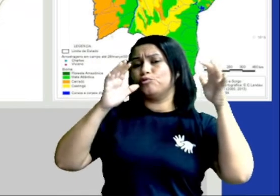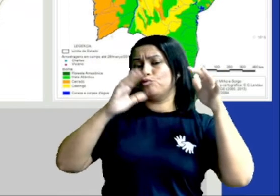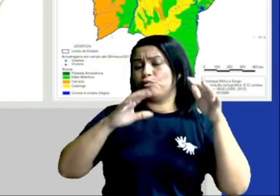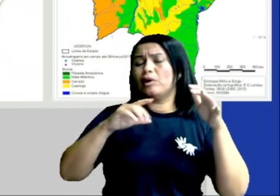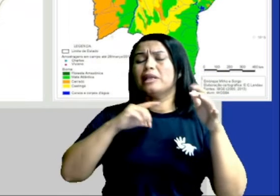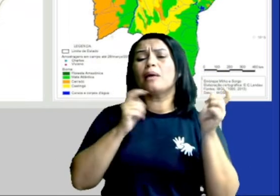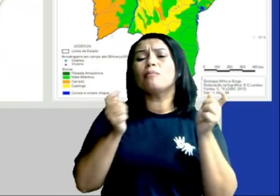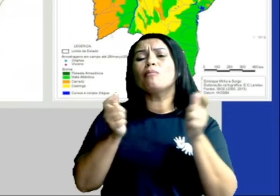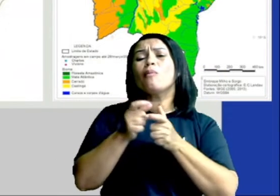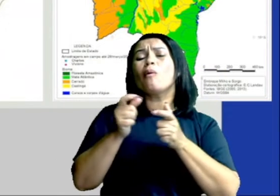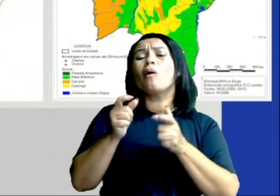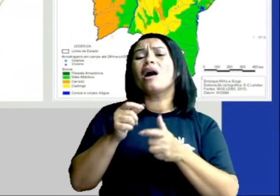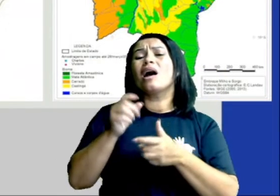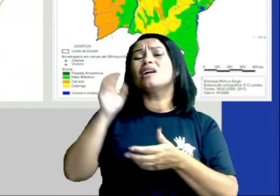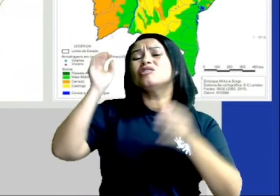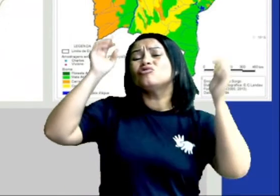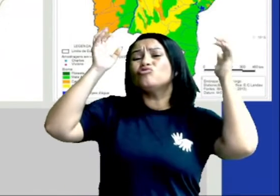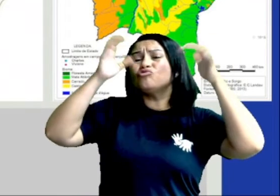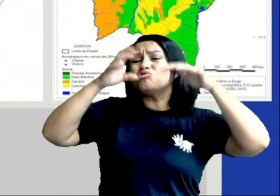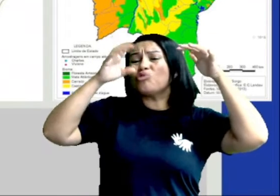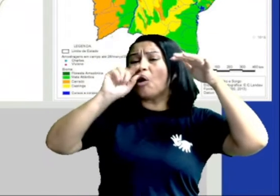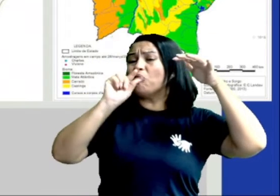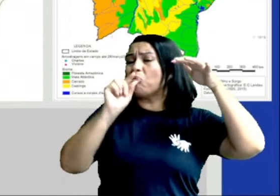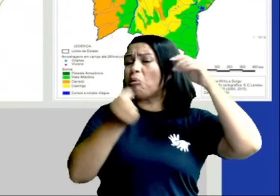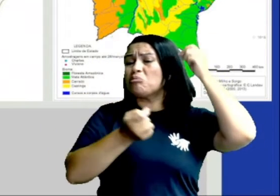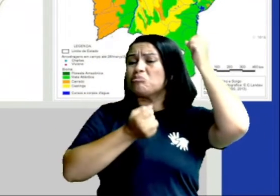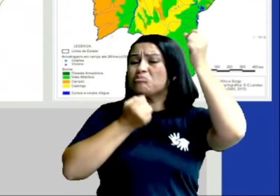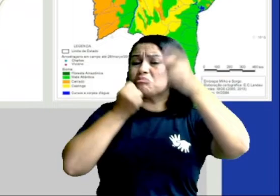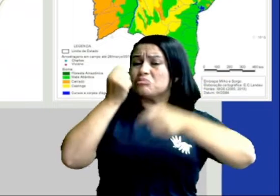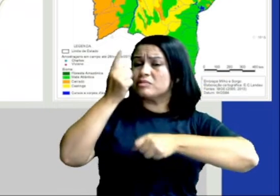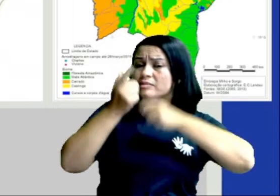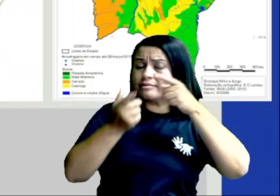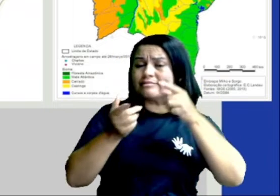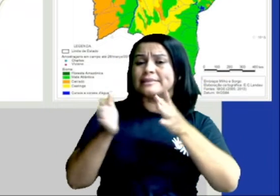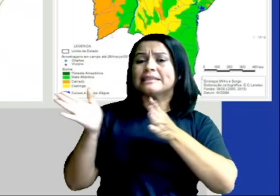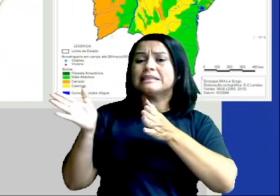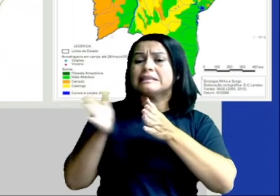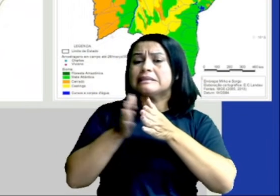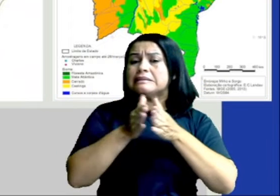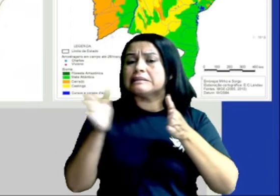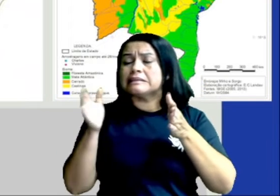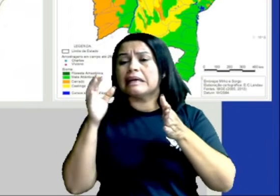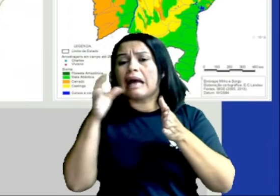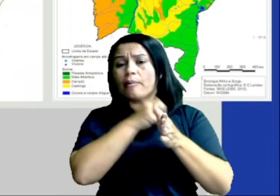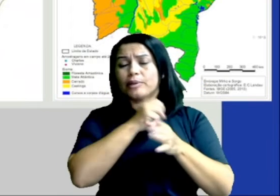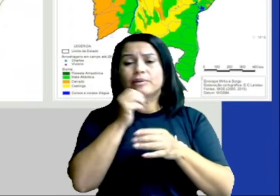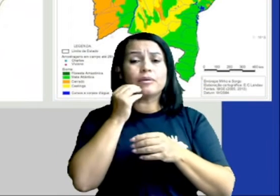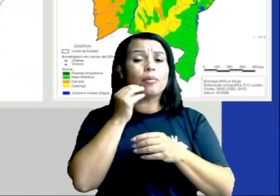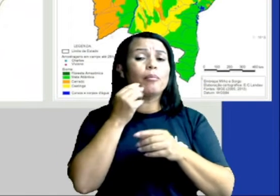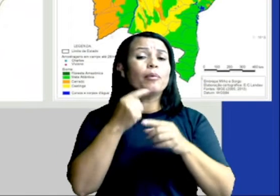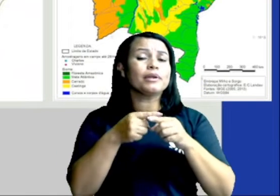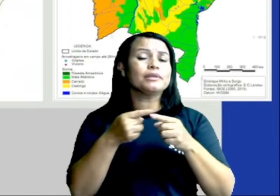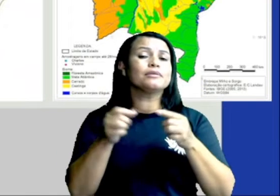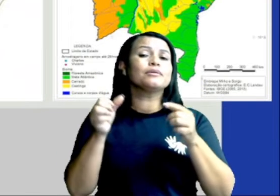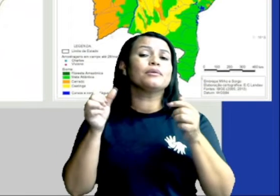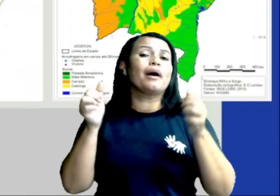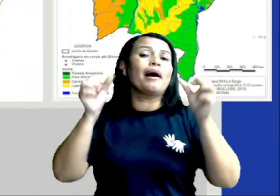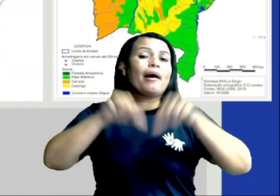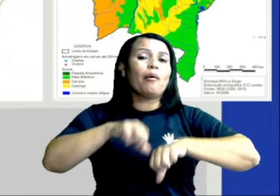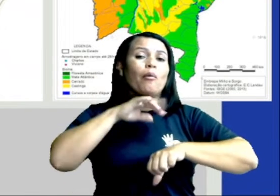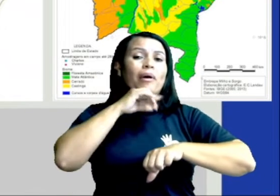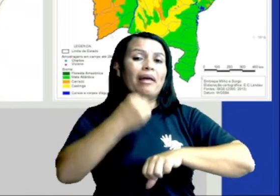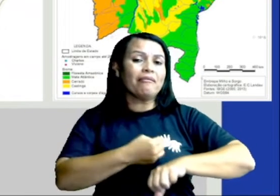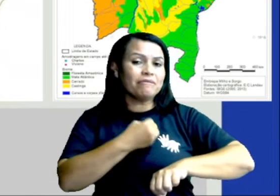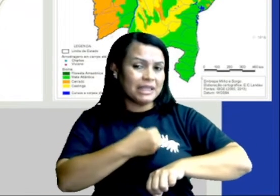você ter poucas chuvas, as chuvas são muito concentradas em um curto período de tempo, o que prejudica mais ainda, né, a vida, sobretudo